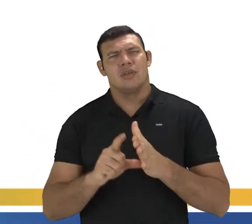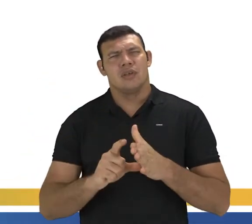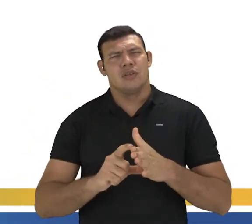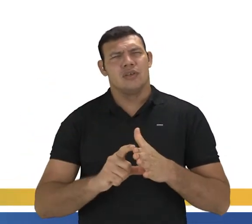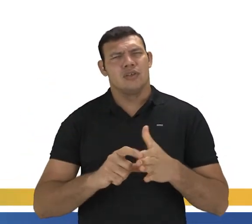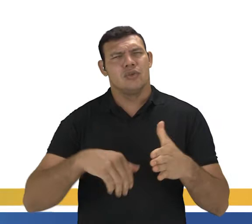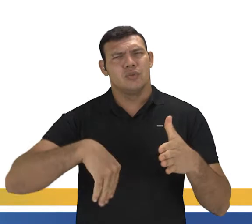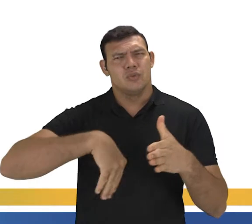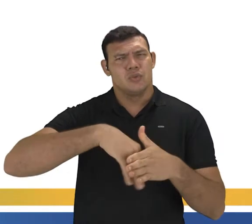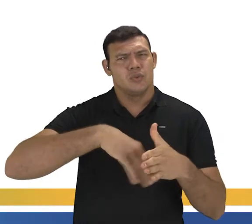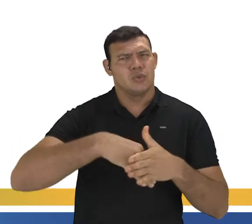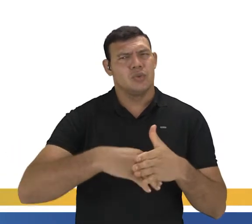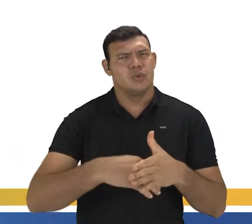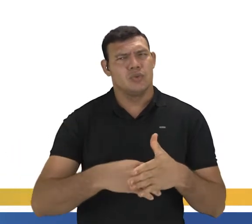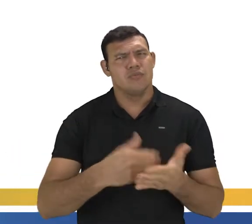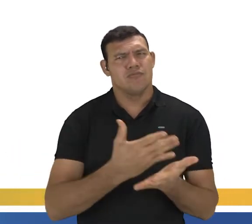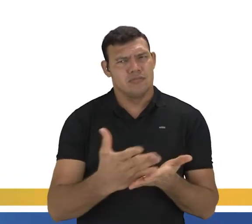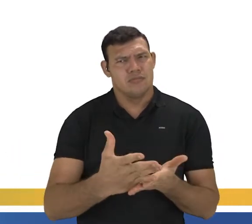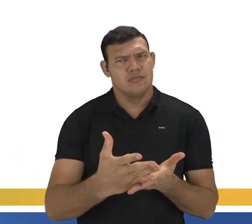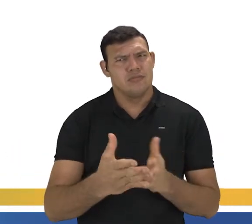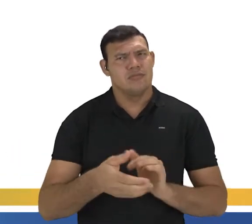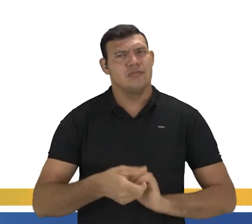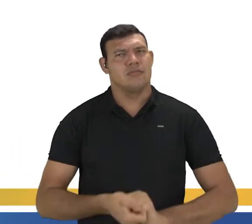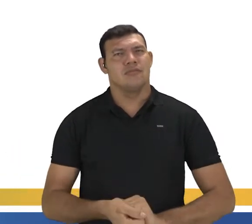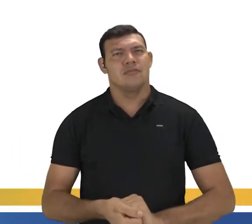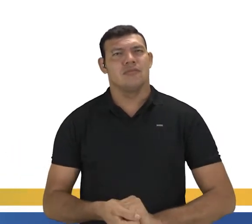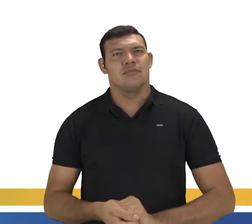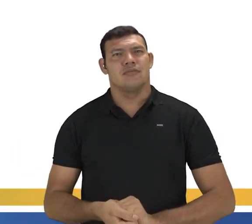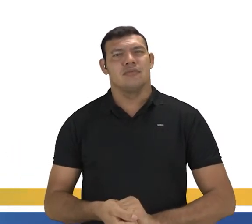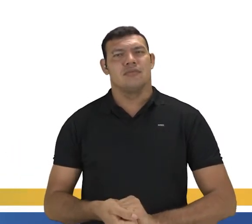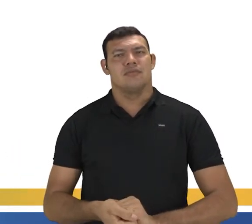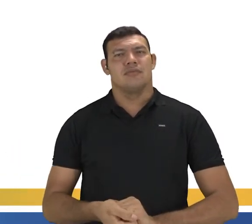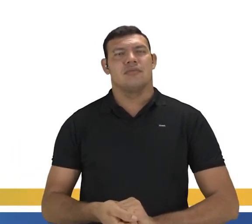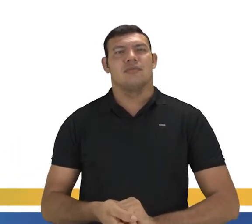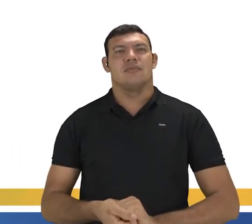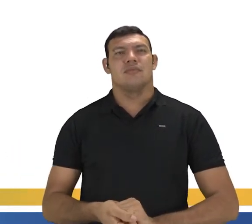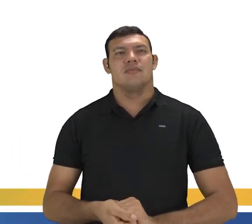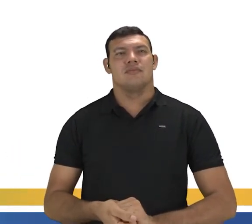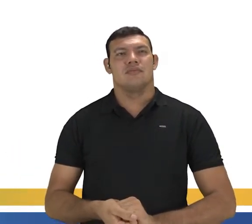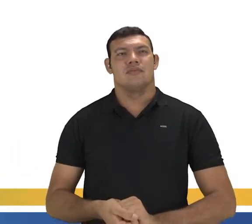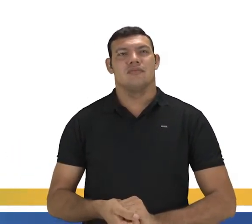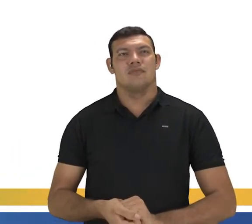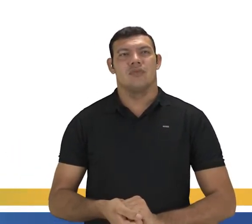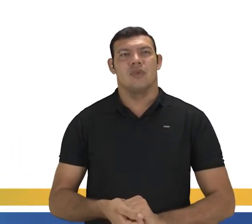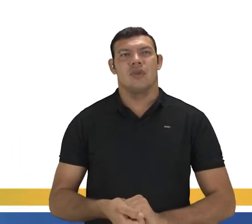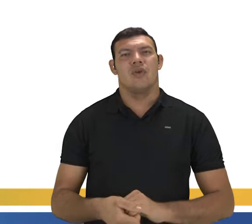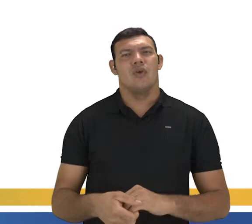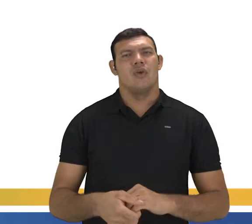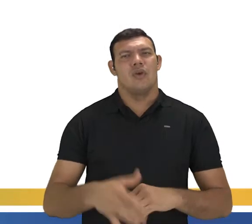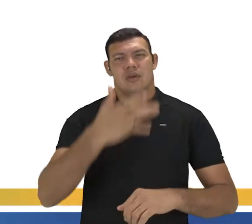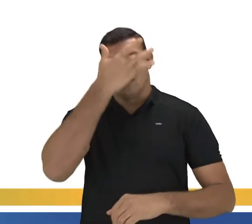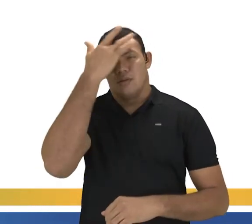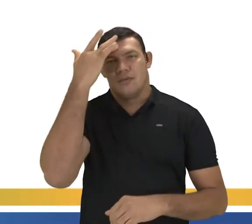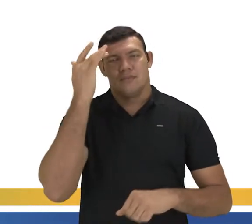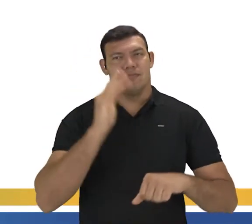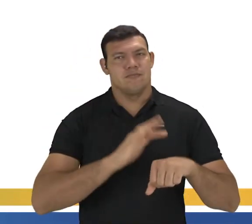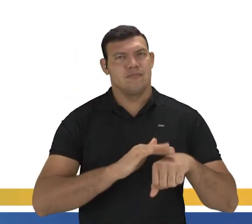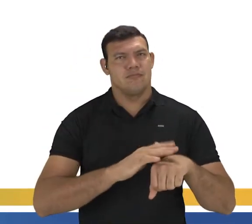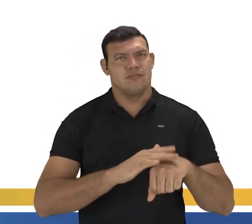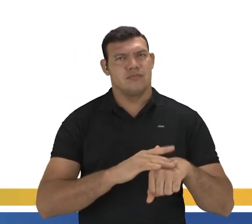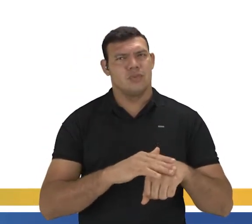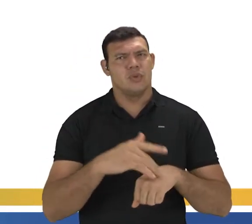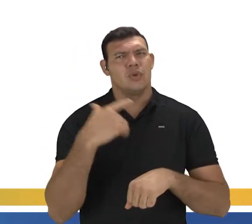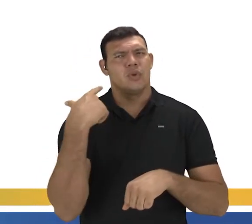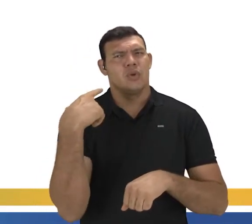o radar fashion love before the doctor can o paciente saiu antes do médico